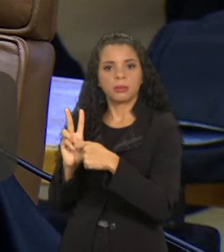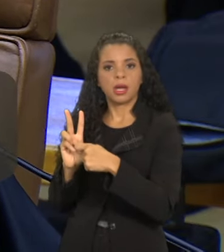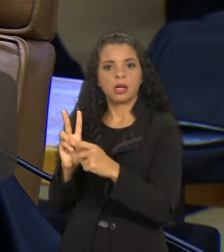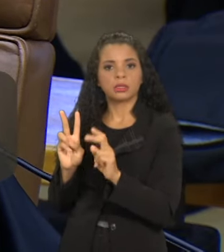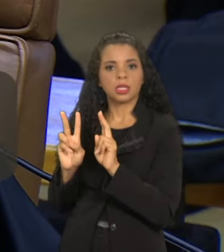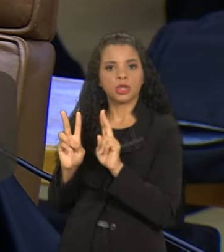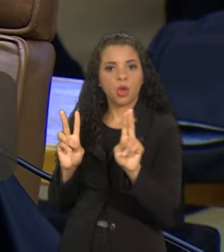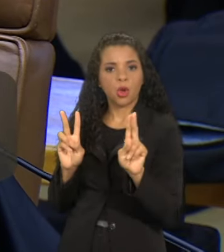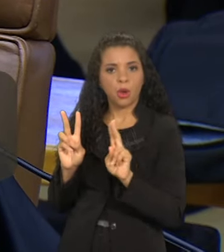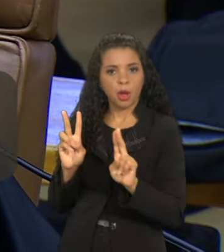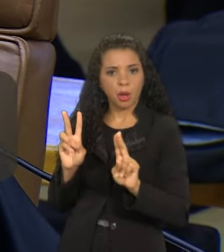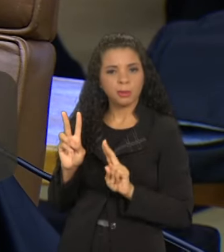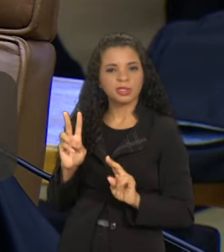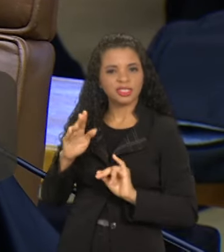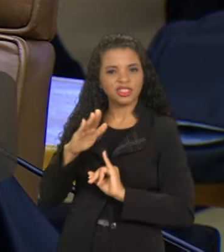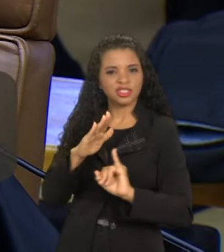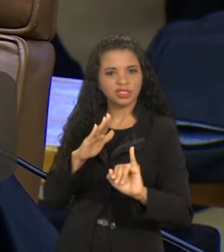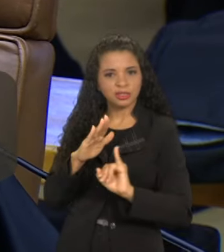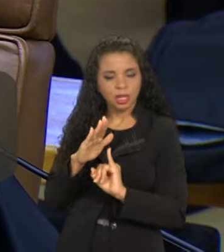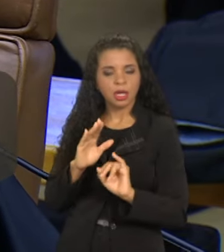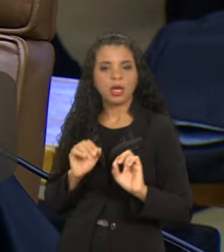são entidades ou pessoas